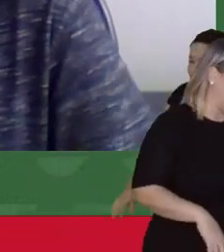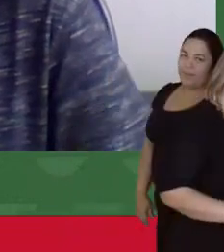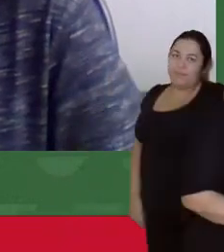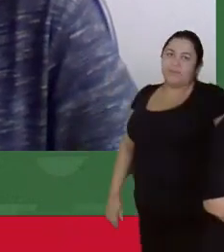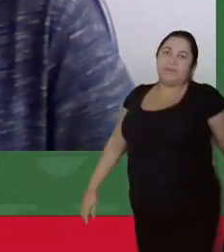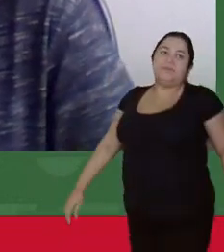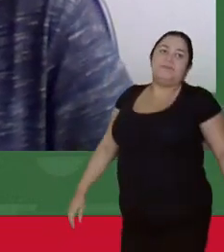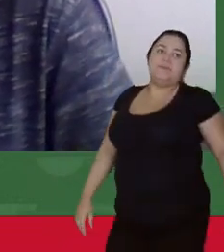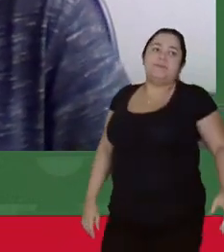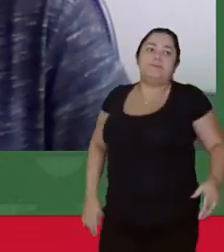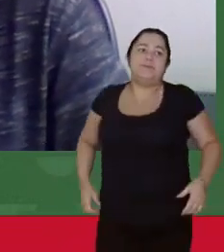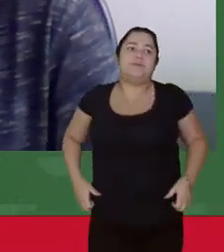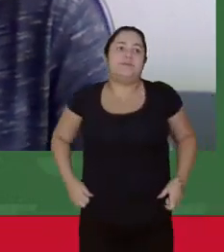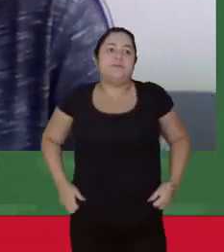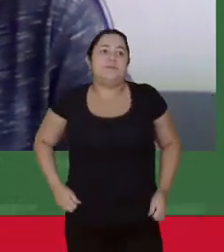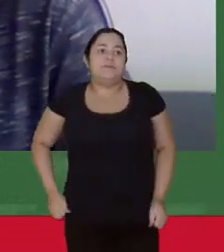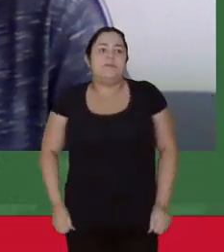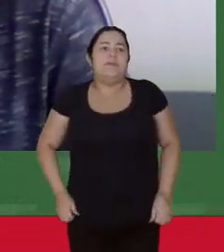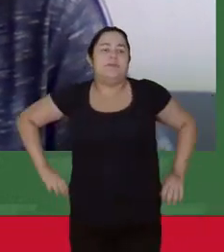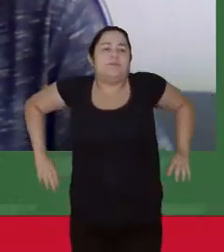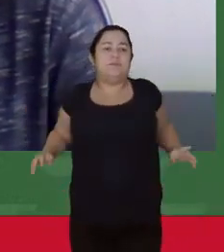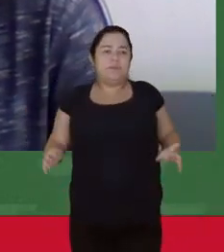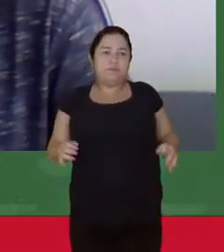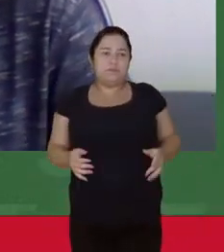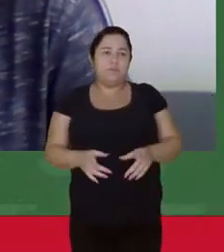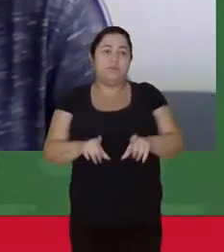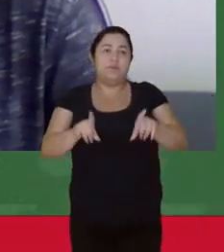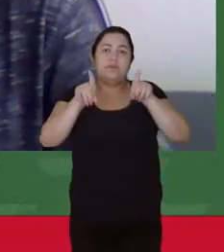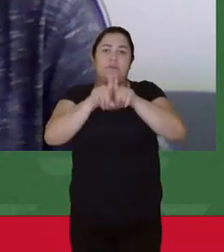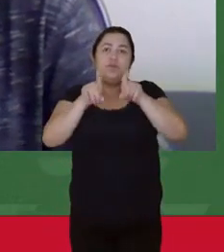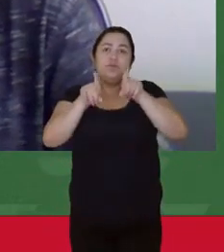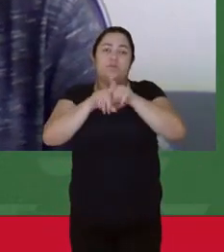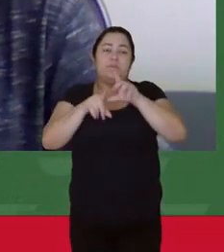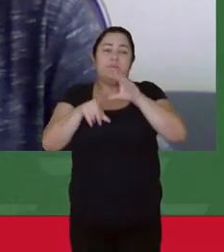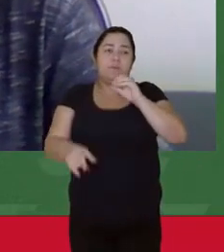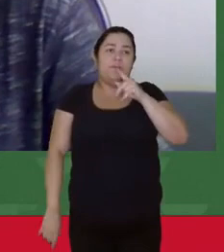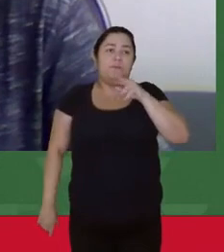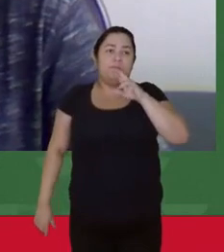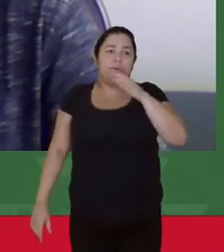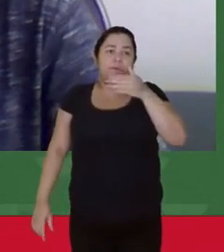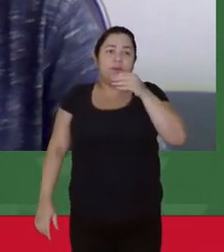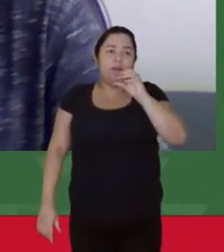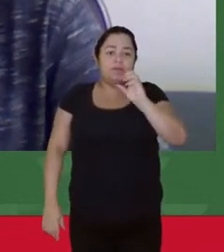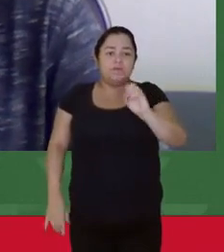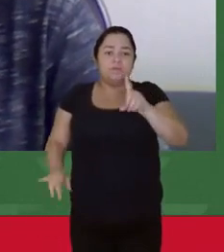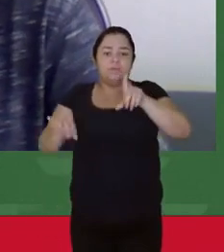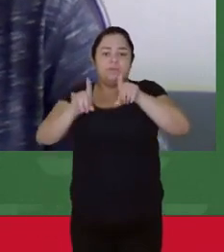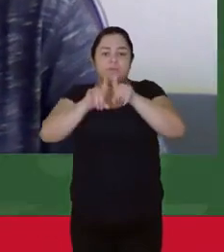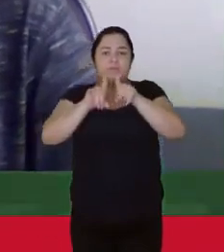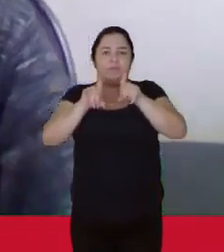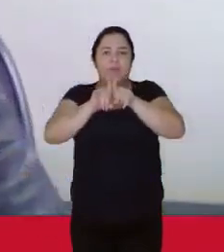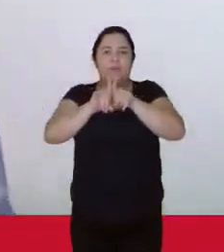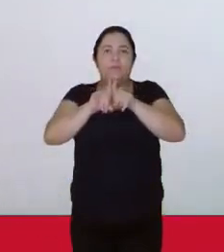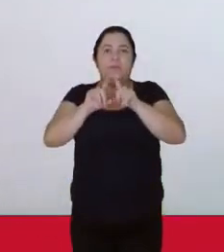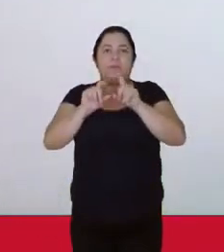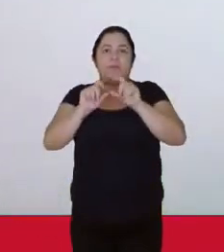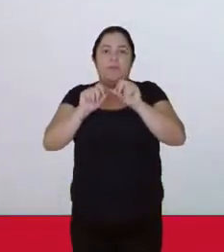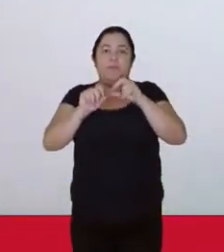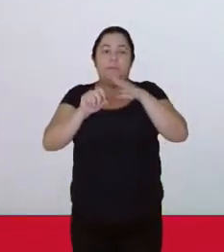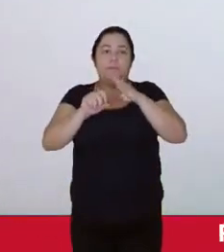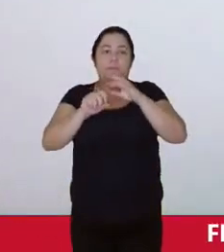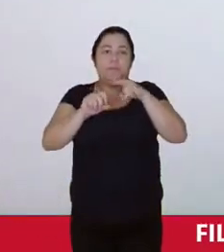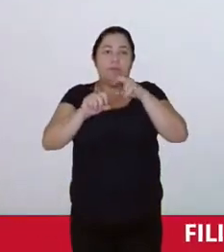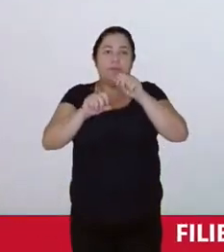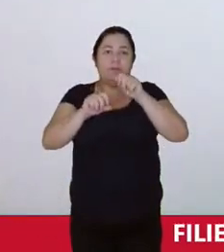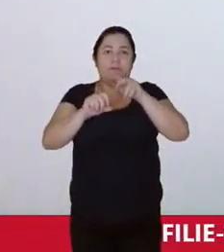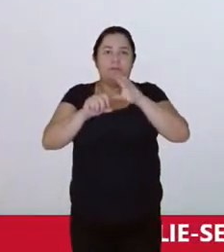o principal instrumento de libertação de uma população que foi escravizada, que foi discriminada, e é por isso que eu